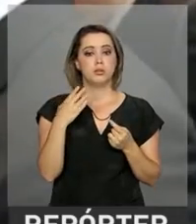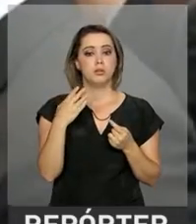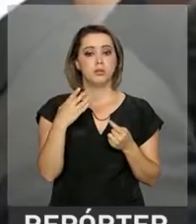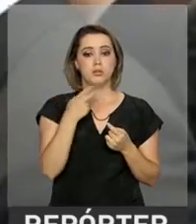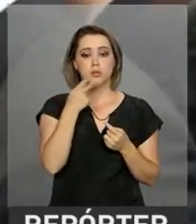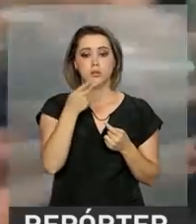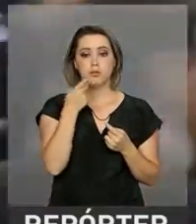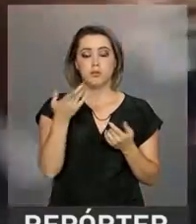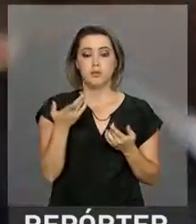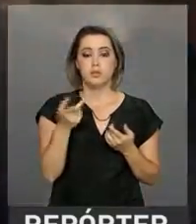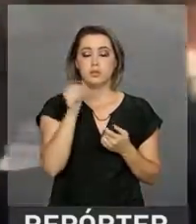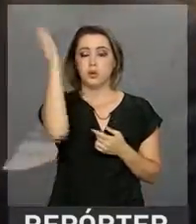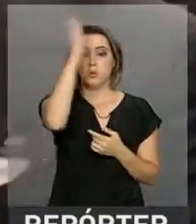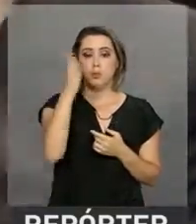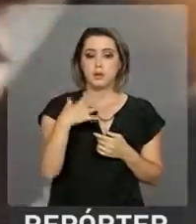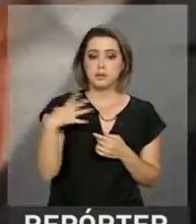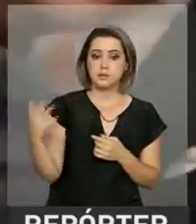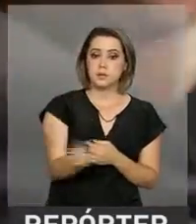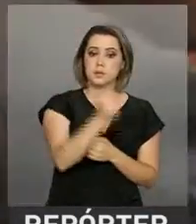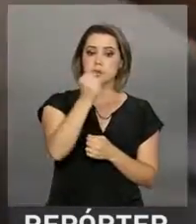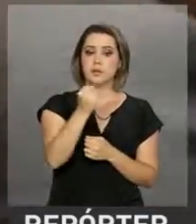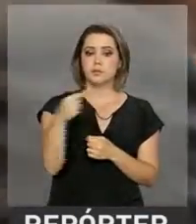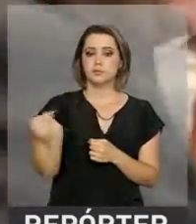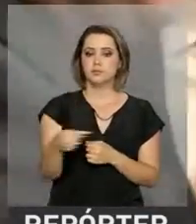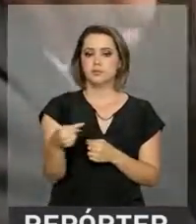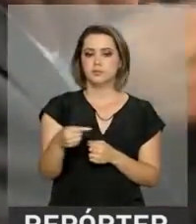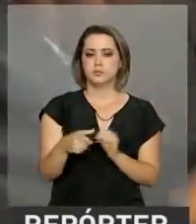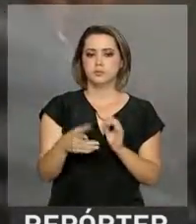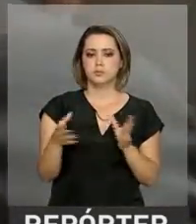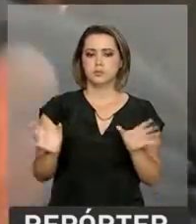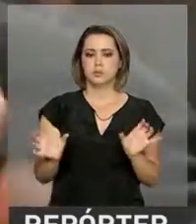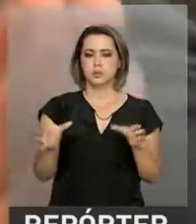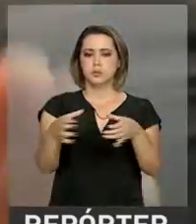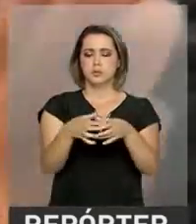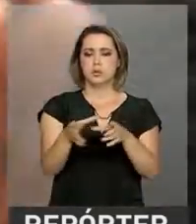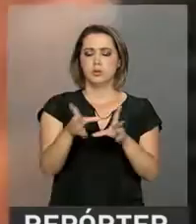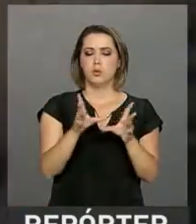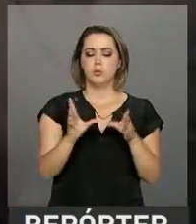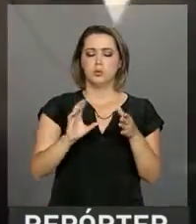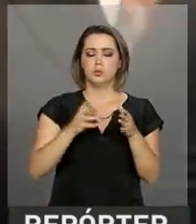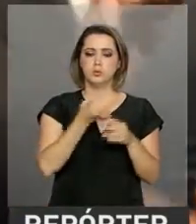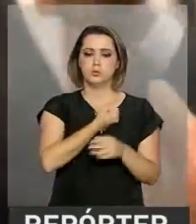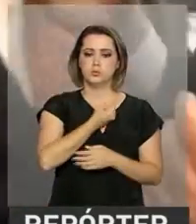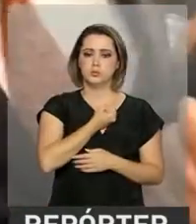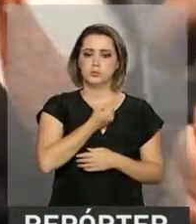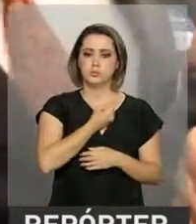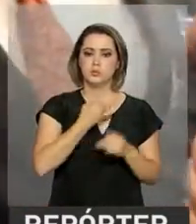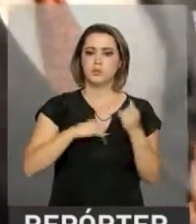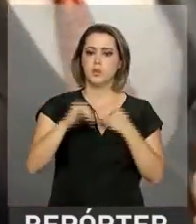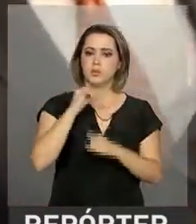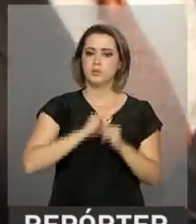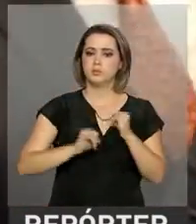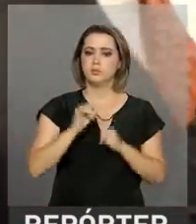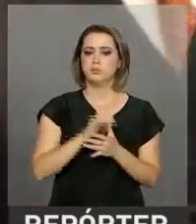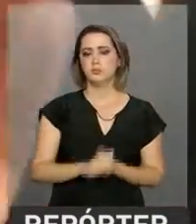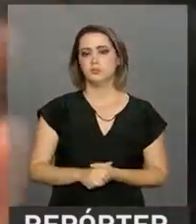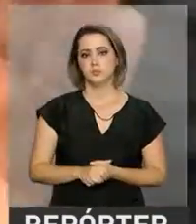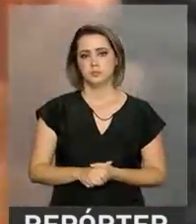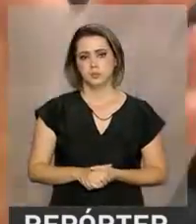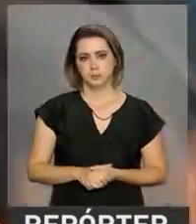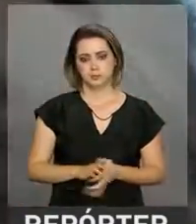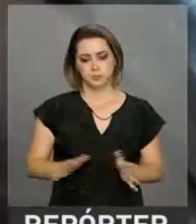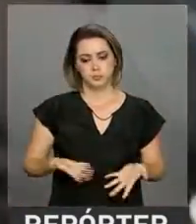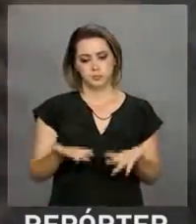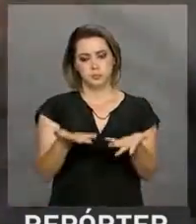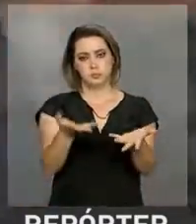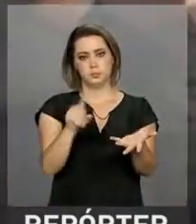de negativo. Enfim, esse conjunto de dados, de informações,